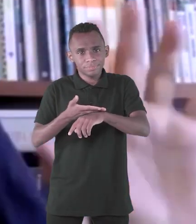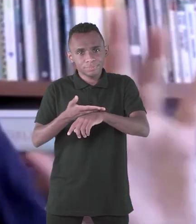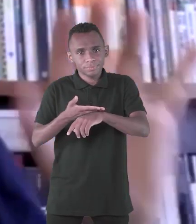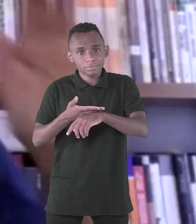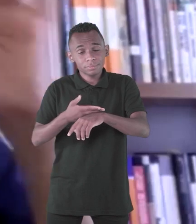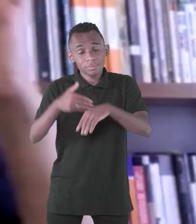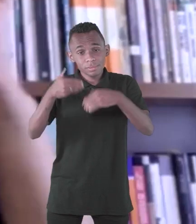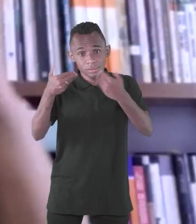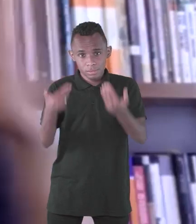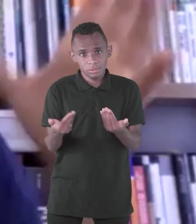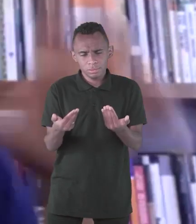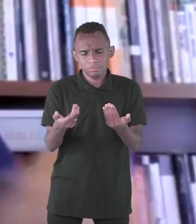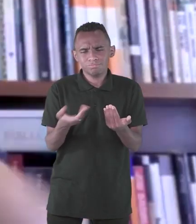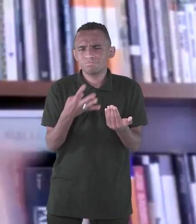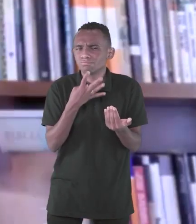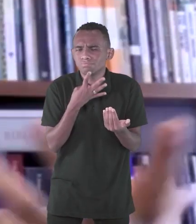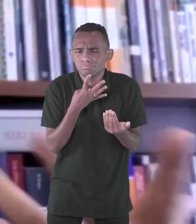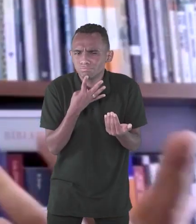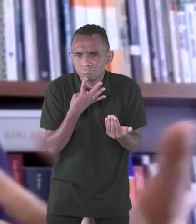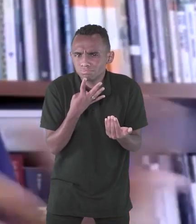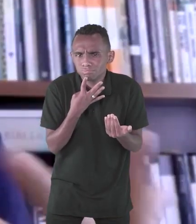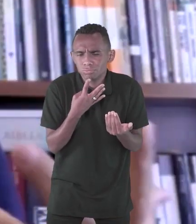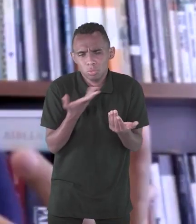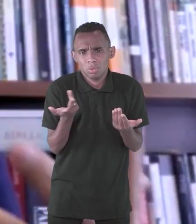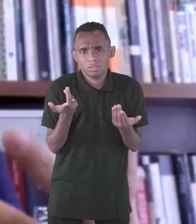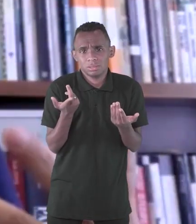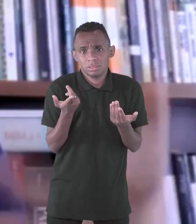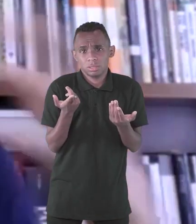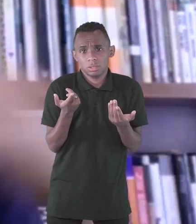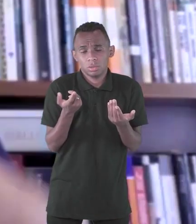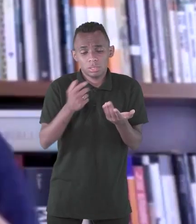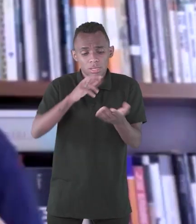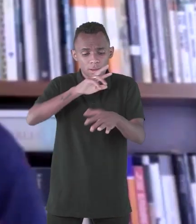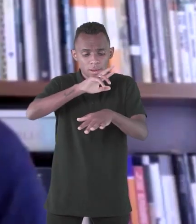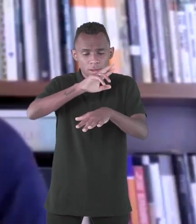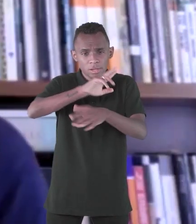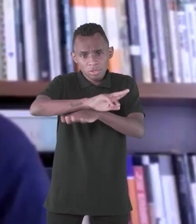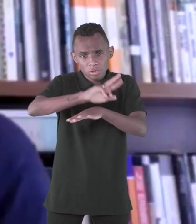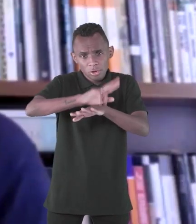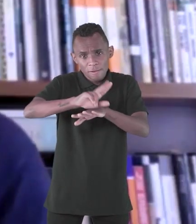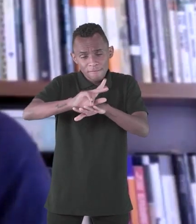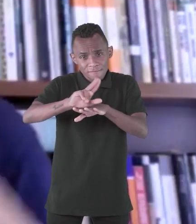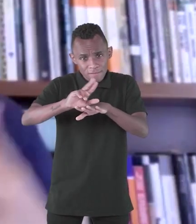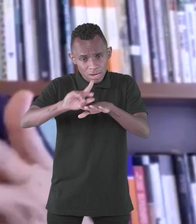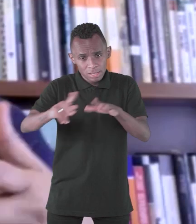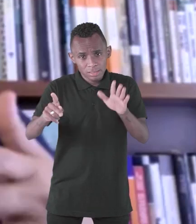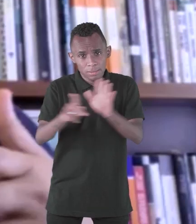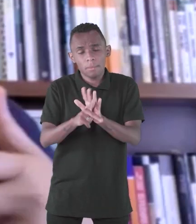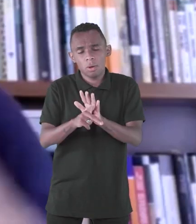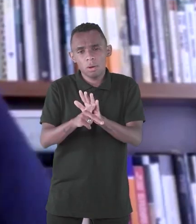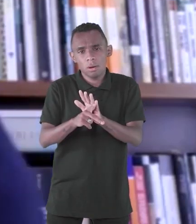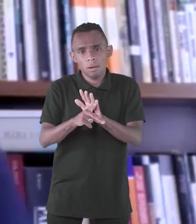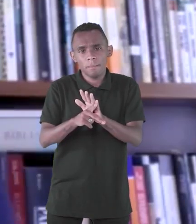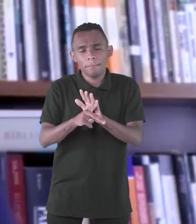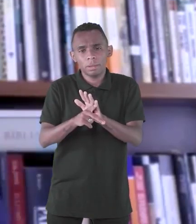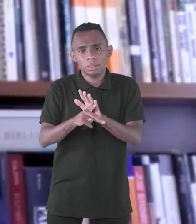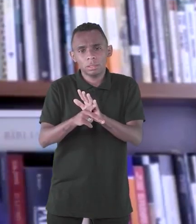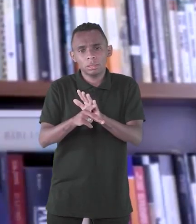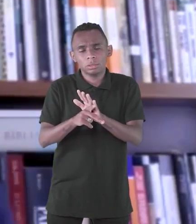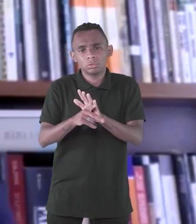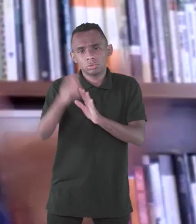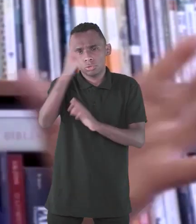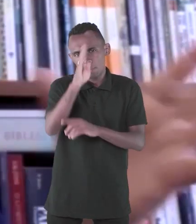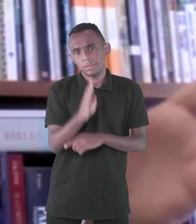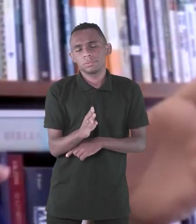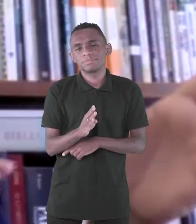Totalmente branca. E então não reconhecendo de fato a miscigenação brasileira, ainda que buscando